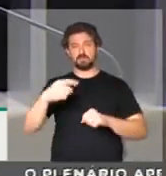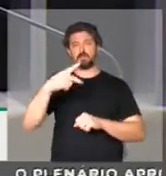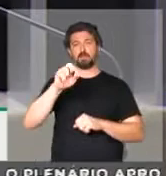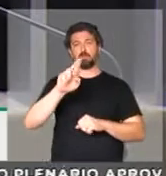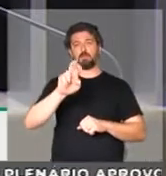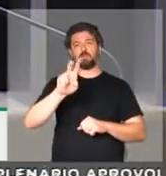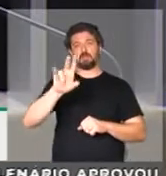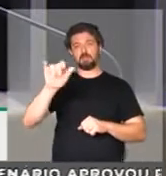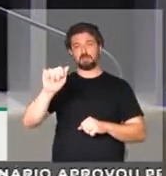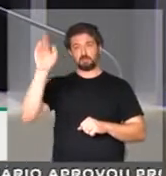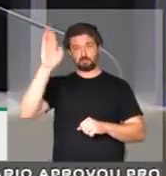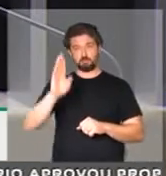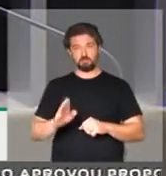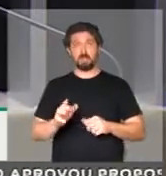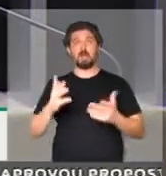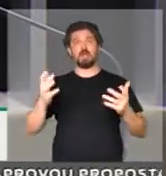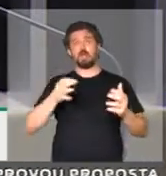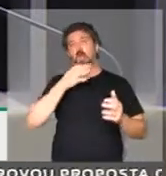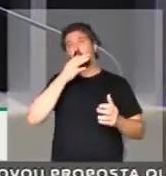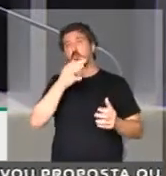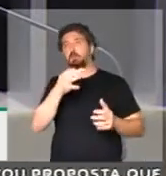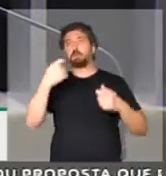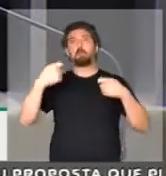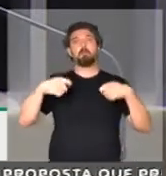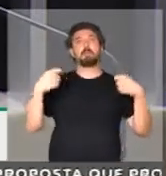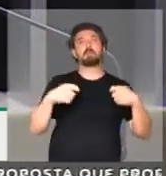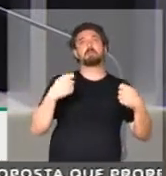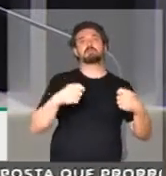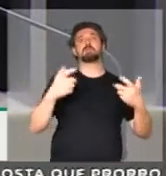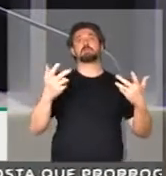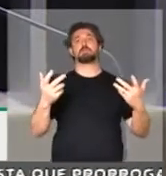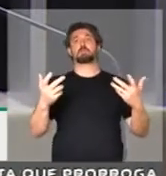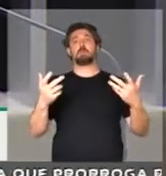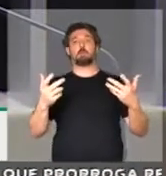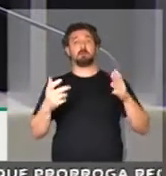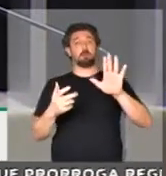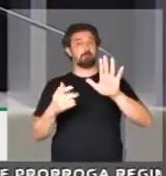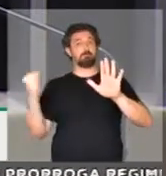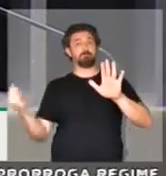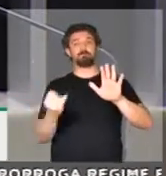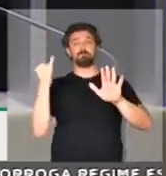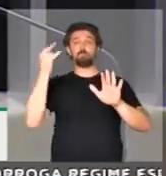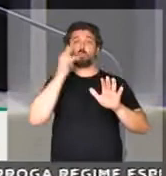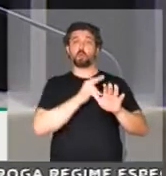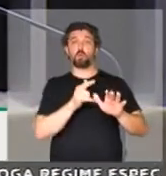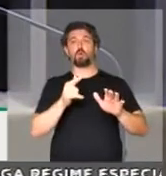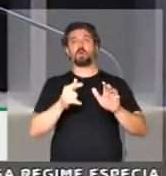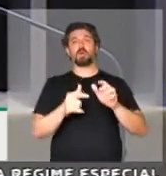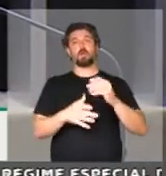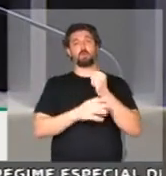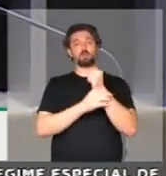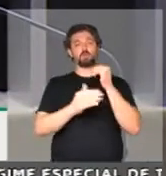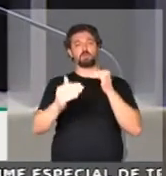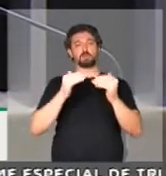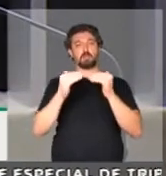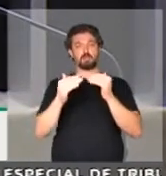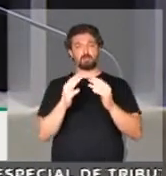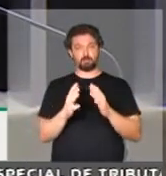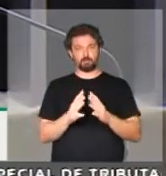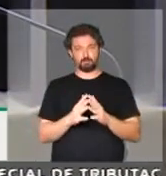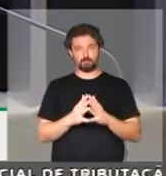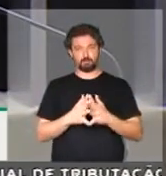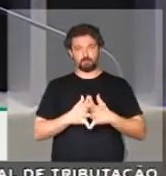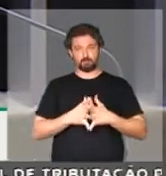brasileiro, sob o argumento de que são necessárias e essenciais para a sua sustentabilidade.